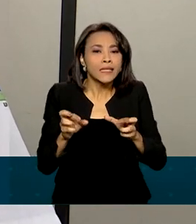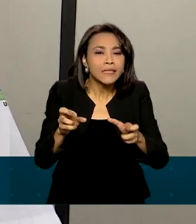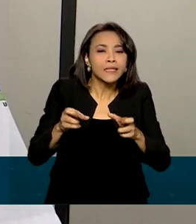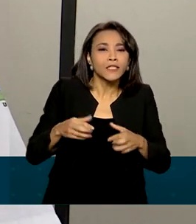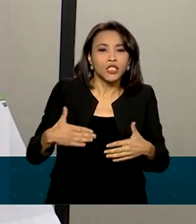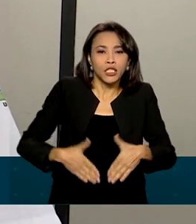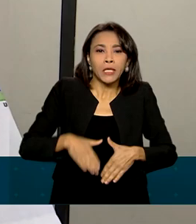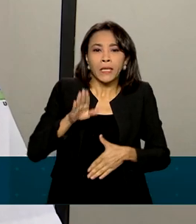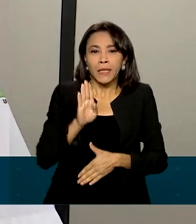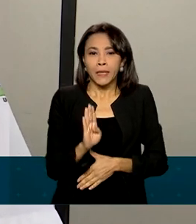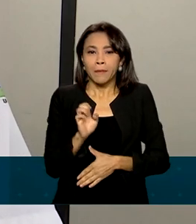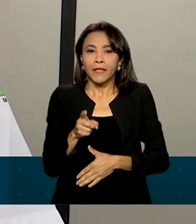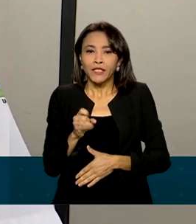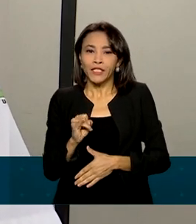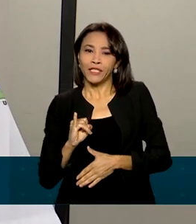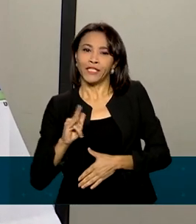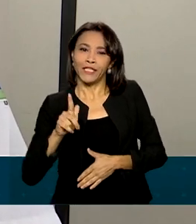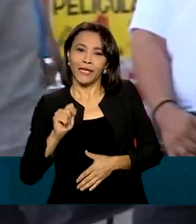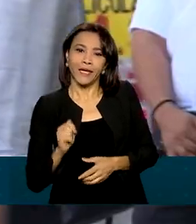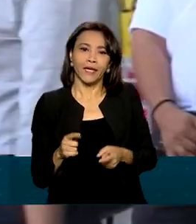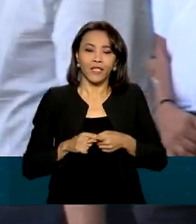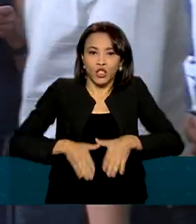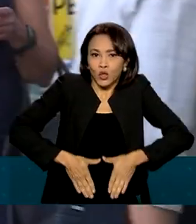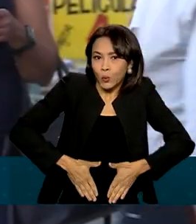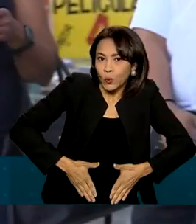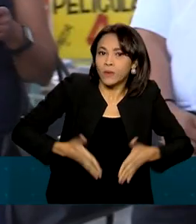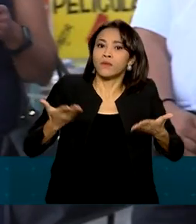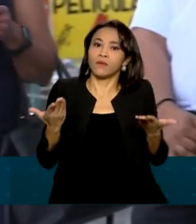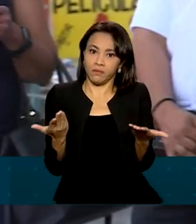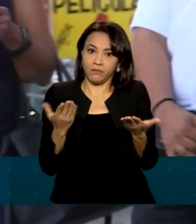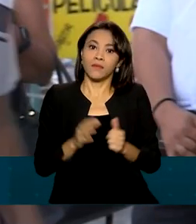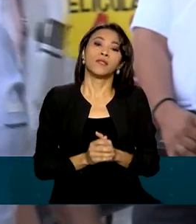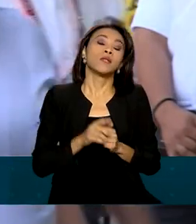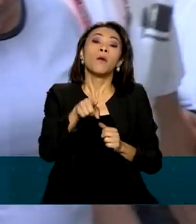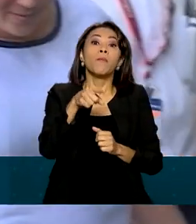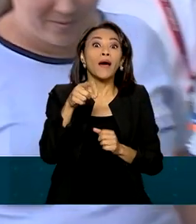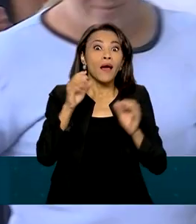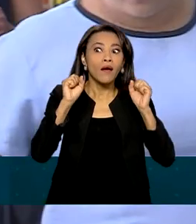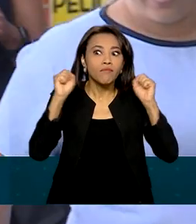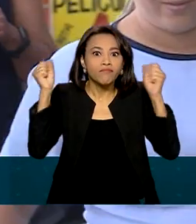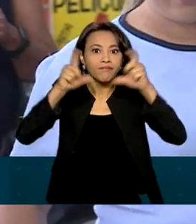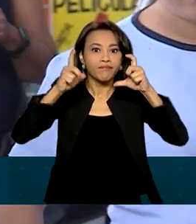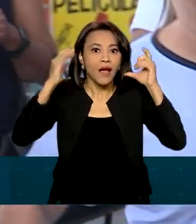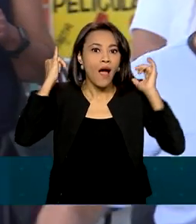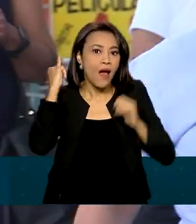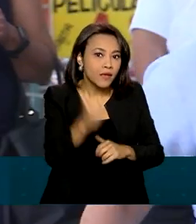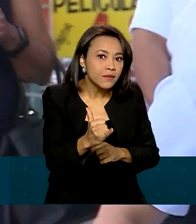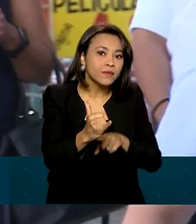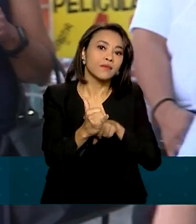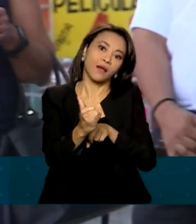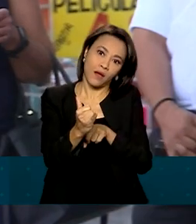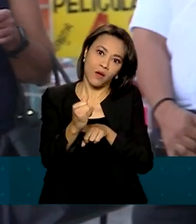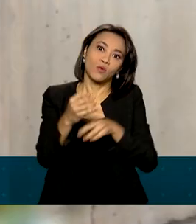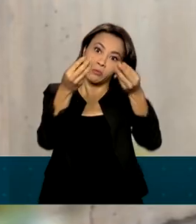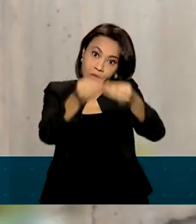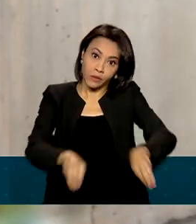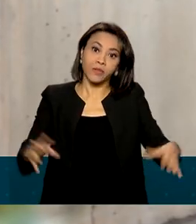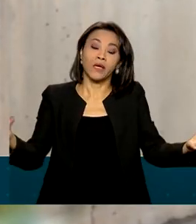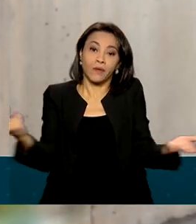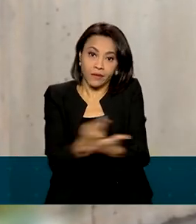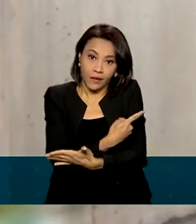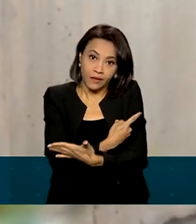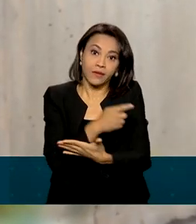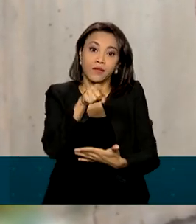bexiga câncer de útero para alertar contra os prejuízos causados pelo hábito de fumar